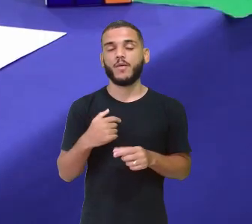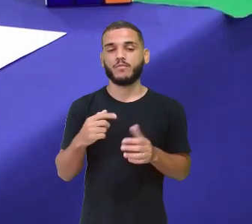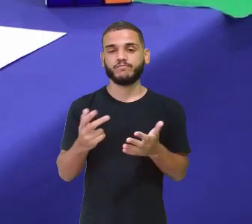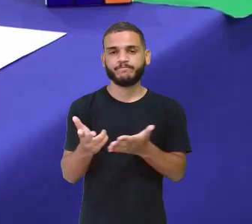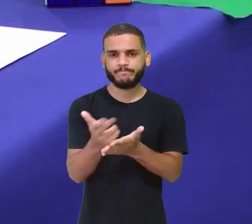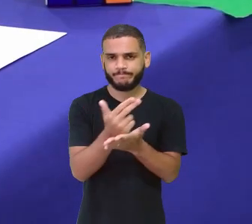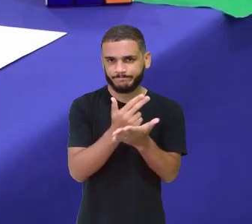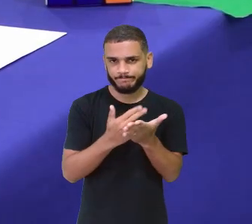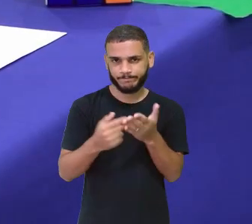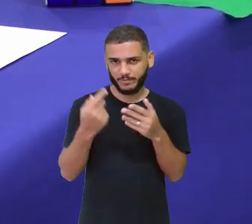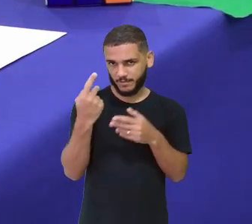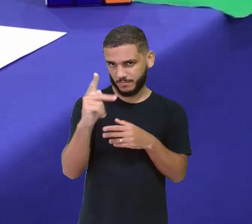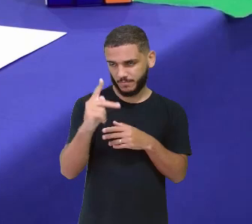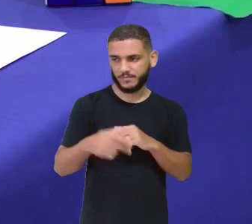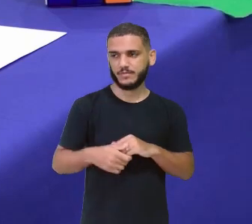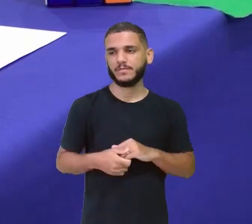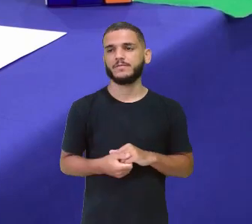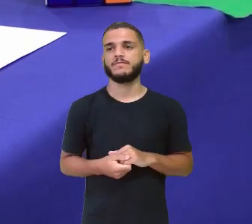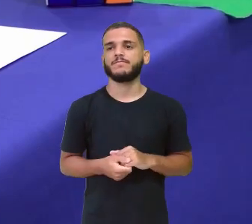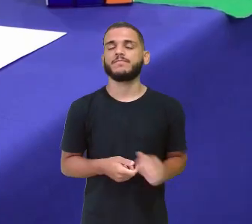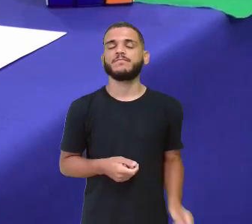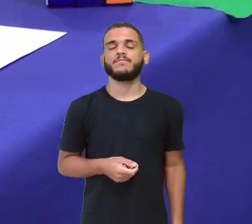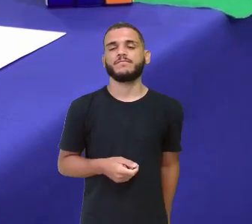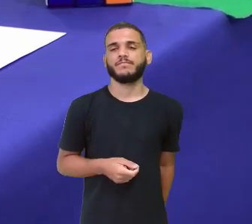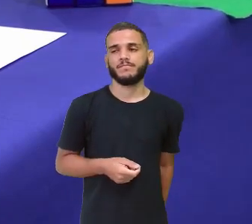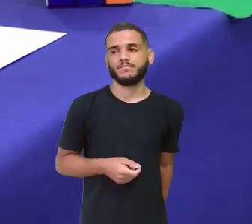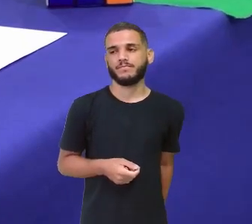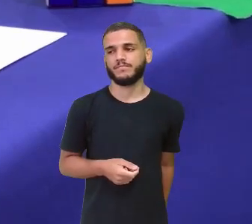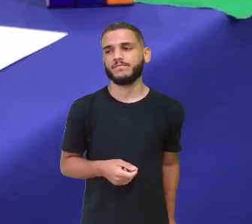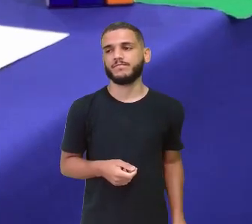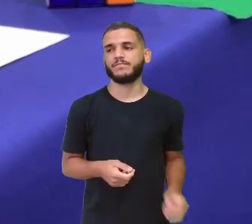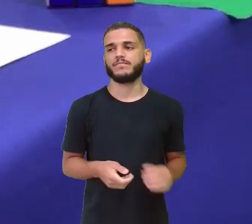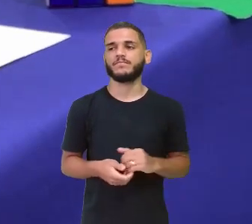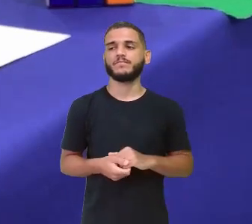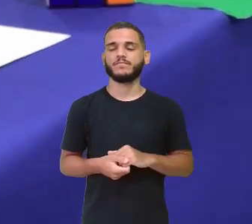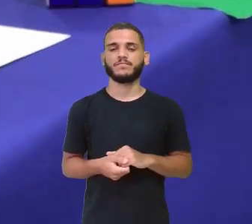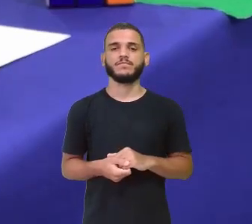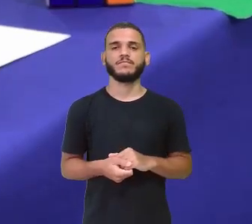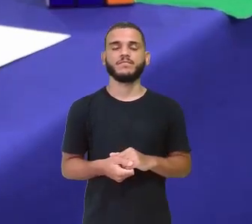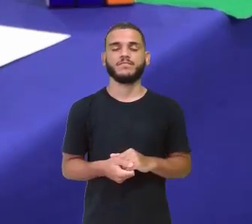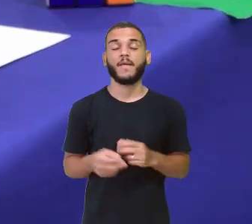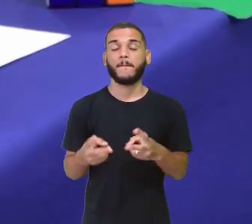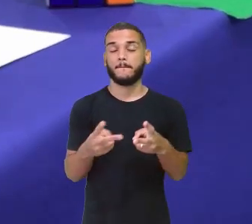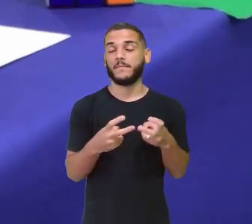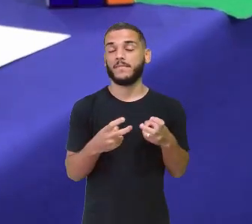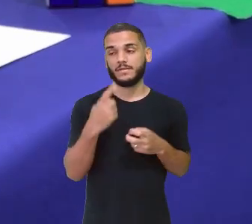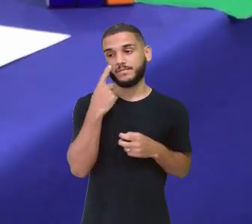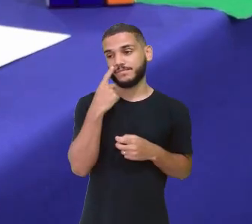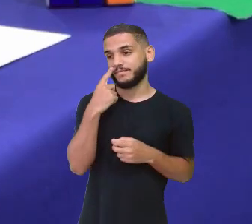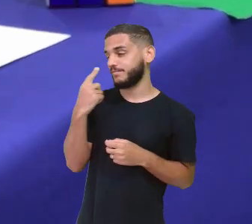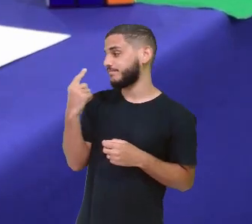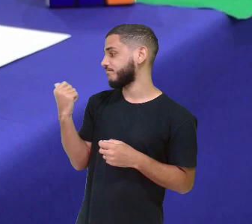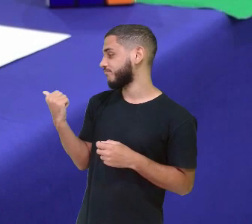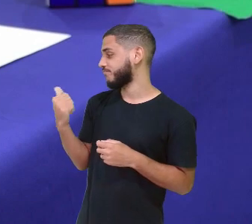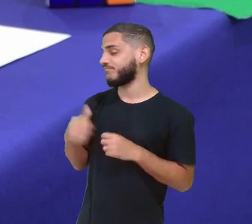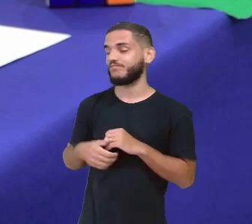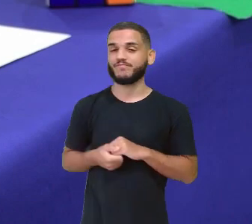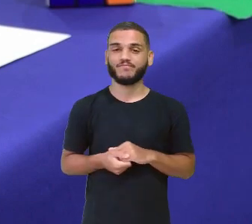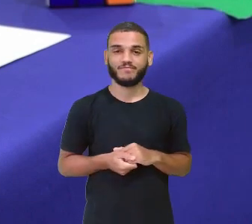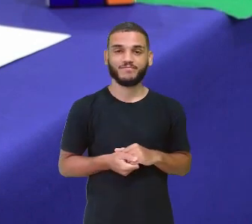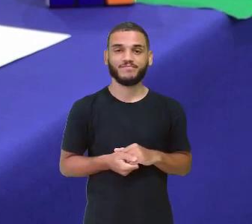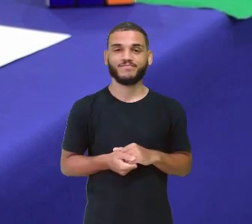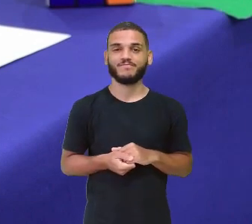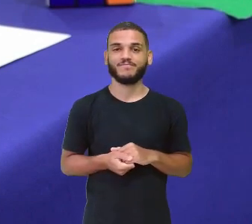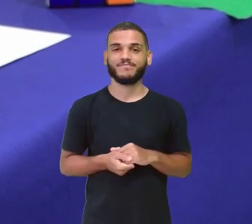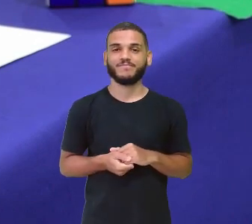agora para vocês. Chegou aqui uma canetinha. Olha só. Eu vou fazer o